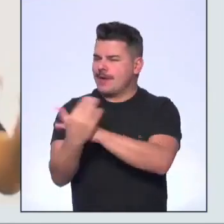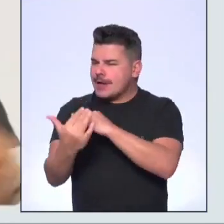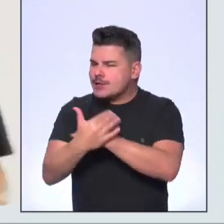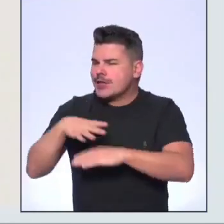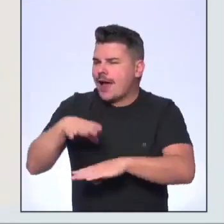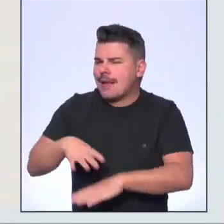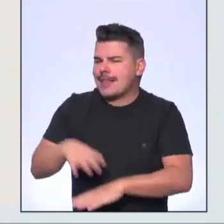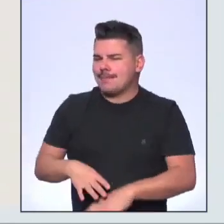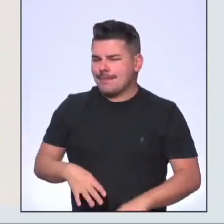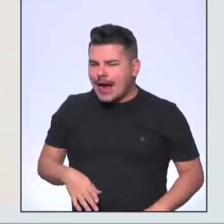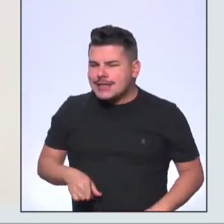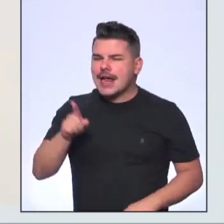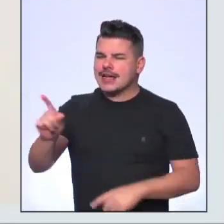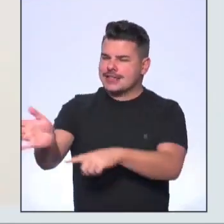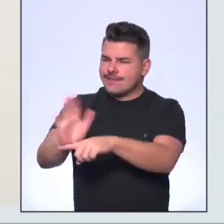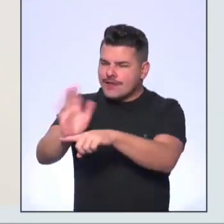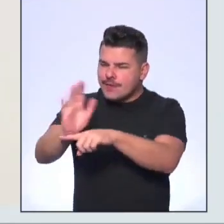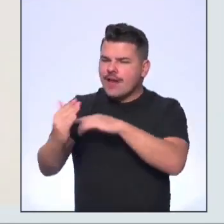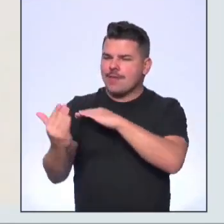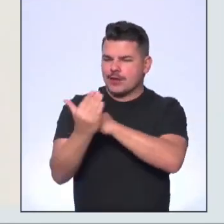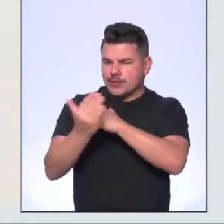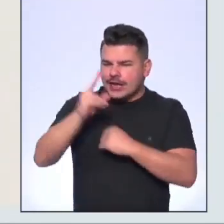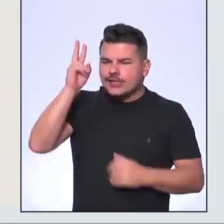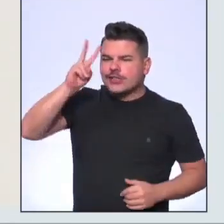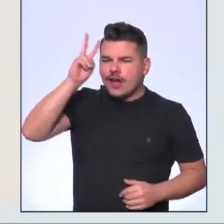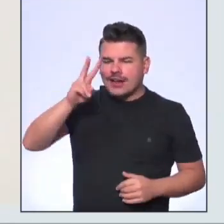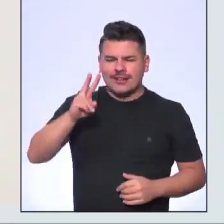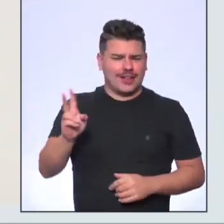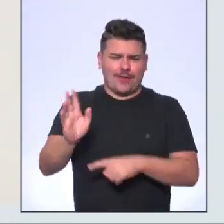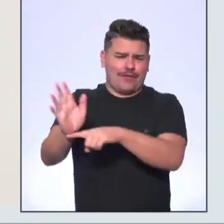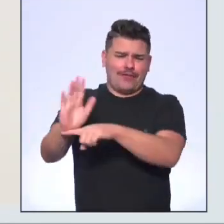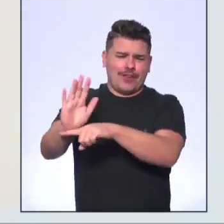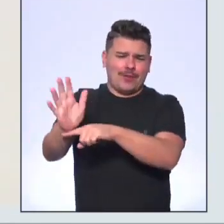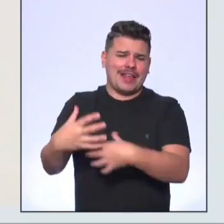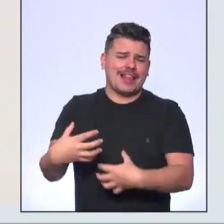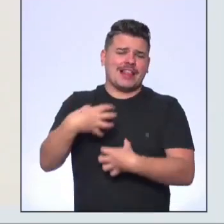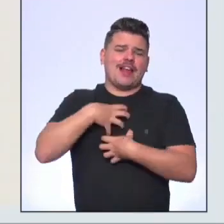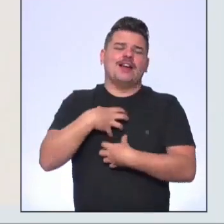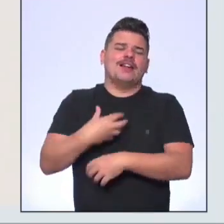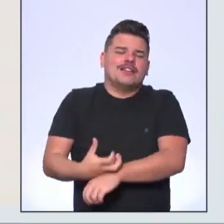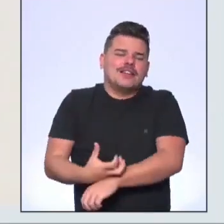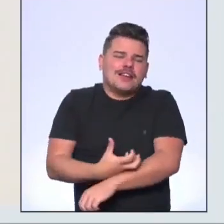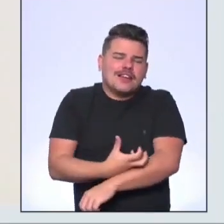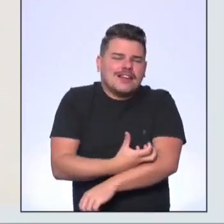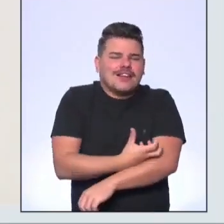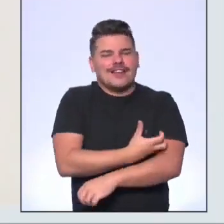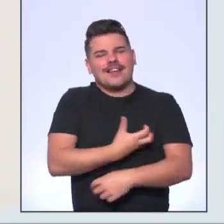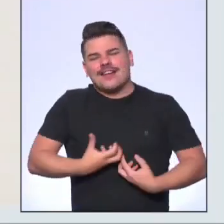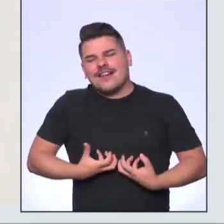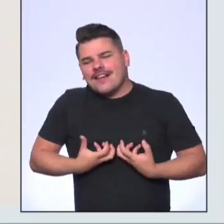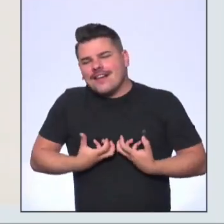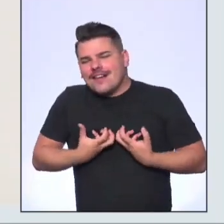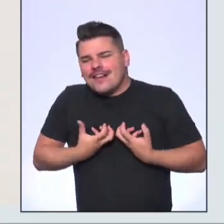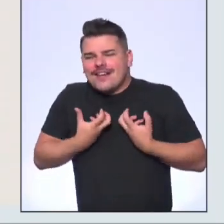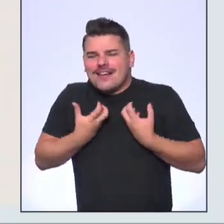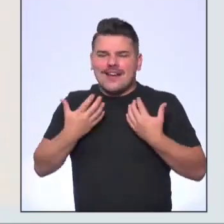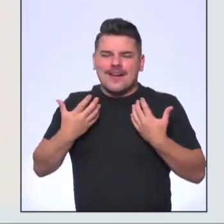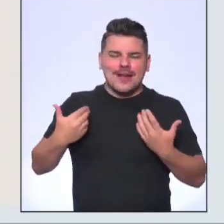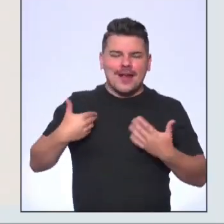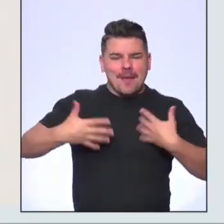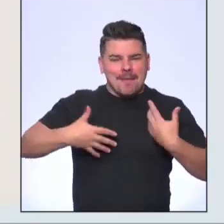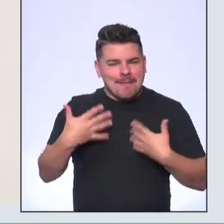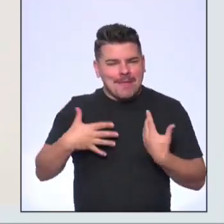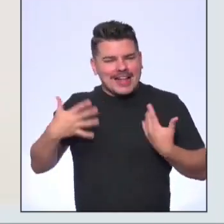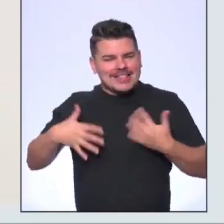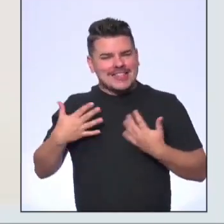na prova de português, na prova de história. Não, você assiste um filme, você escuta uma música, porque aquilo é prazeroso,